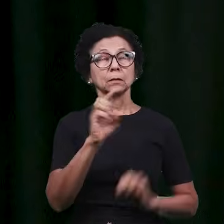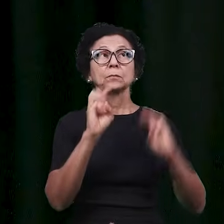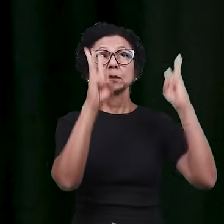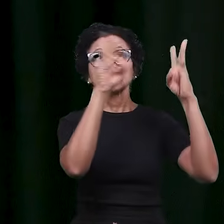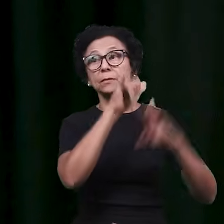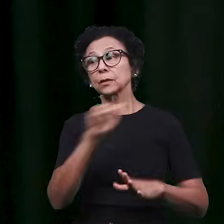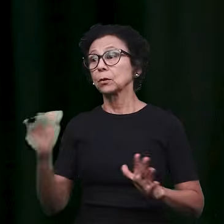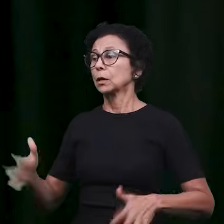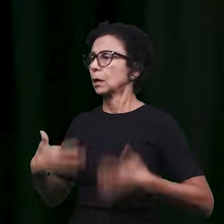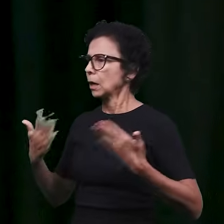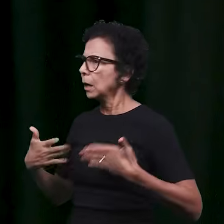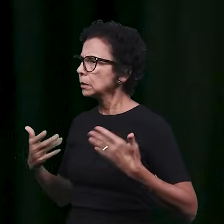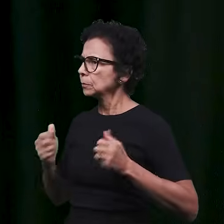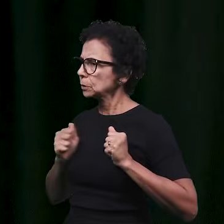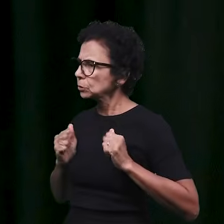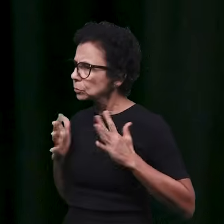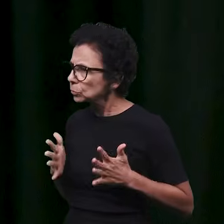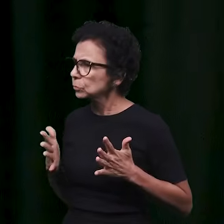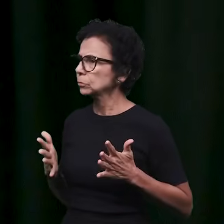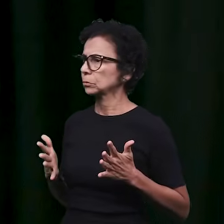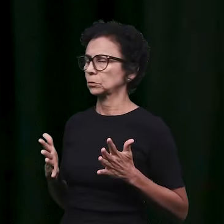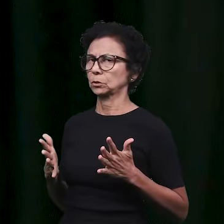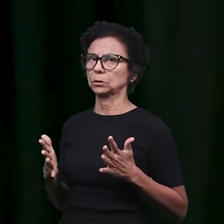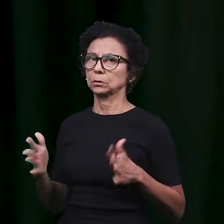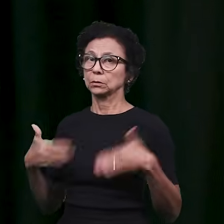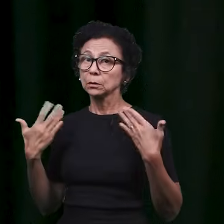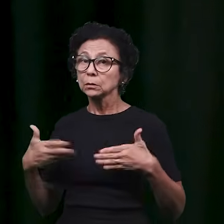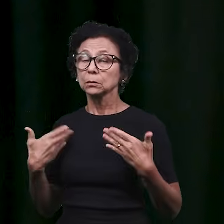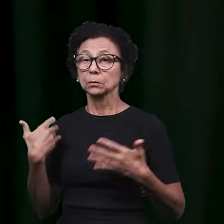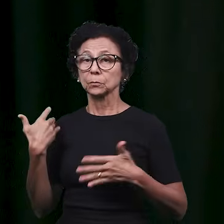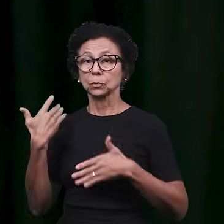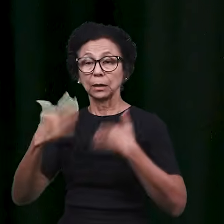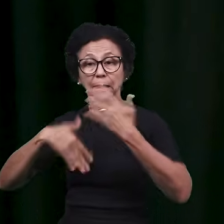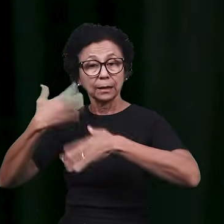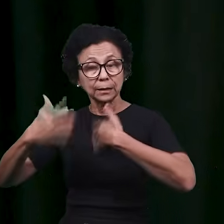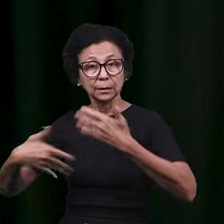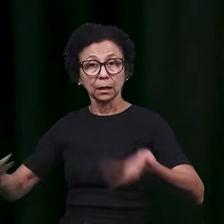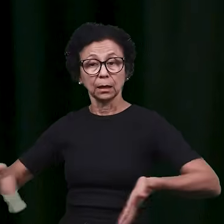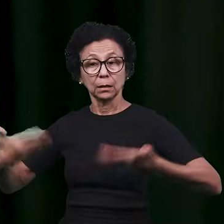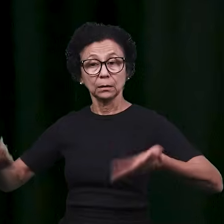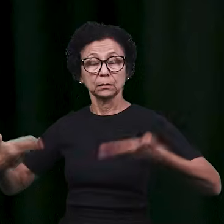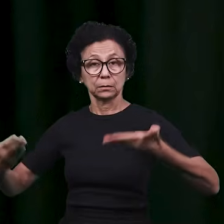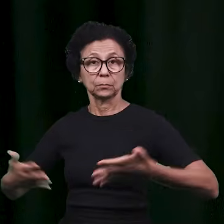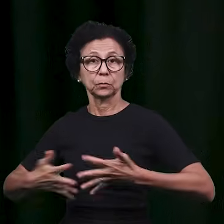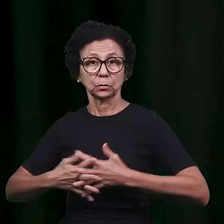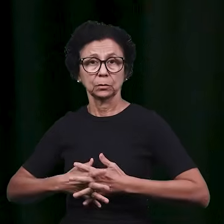anima-te. Nós realizamos a obra de Deus com ânimo, com alegria. Anima-te.